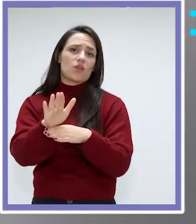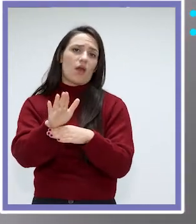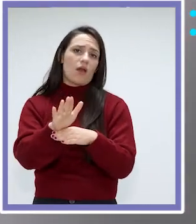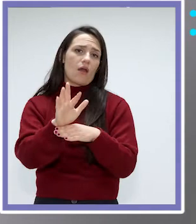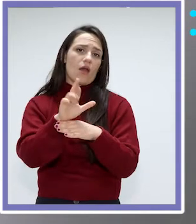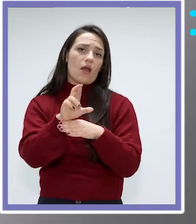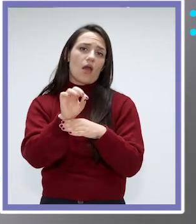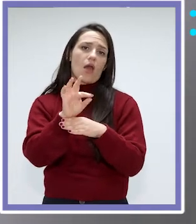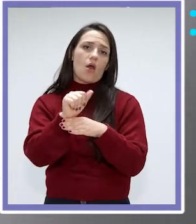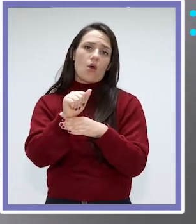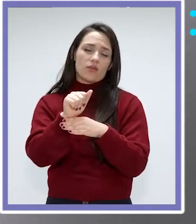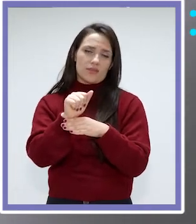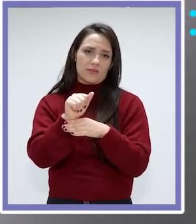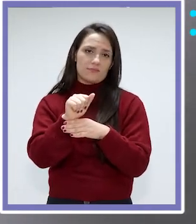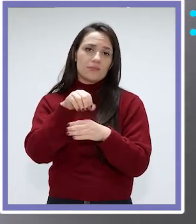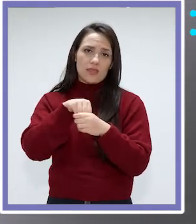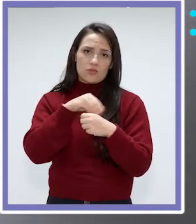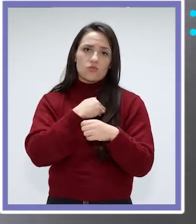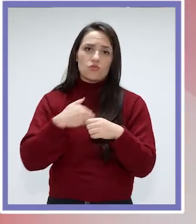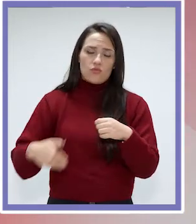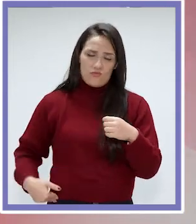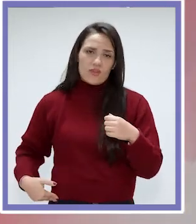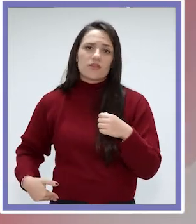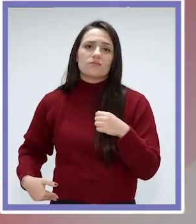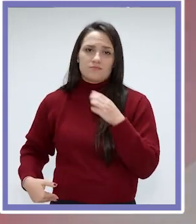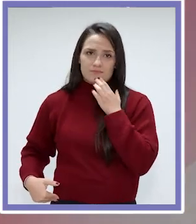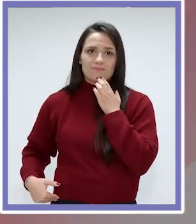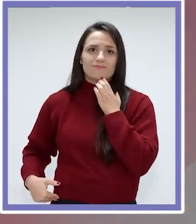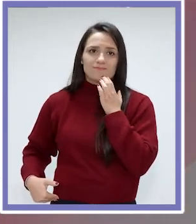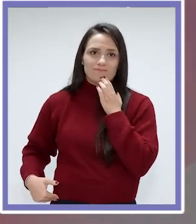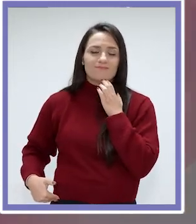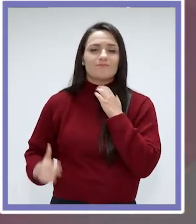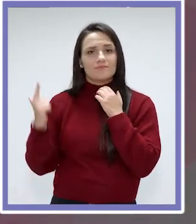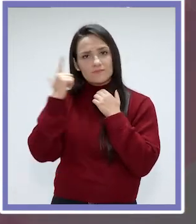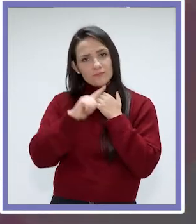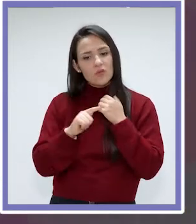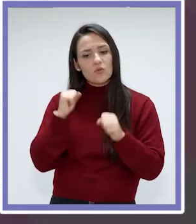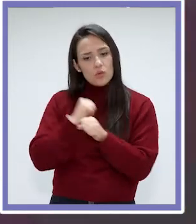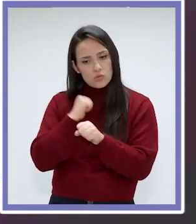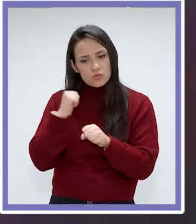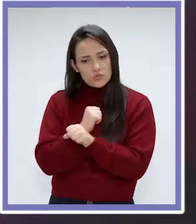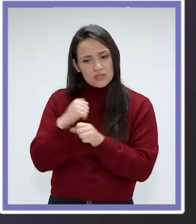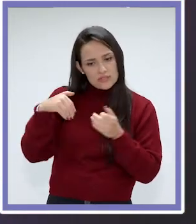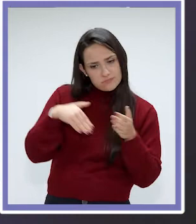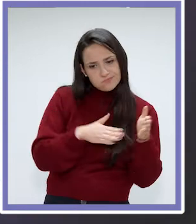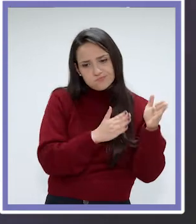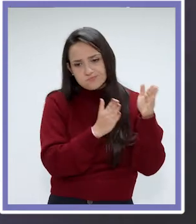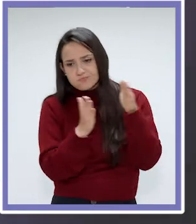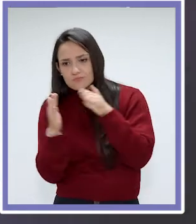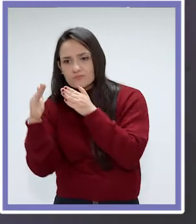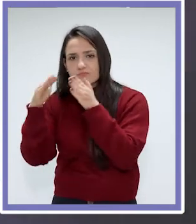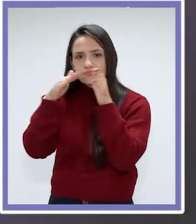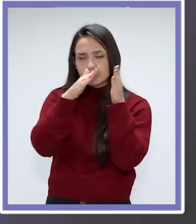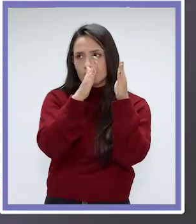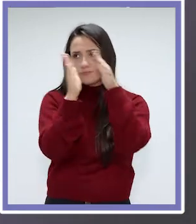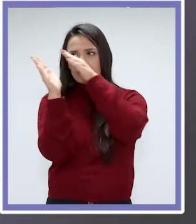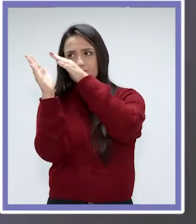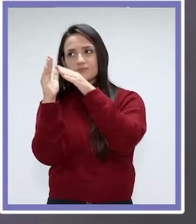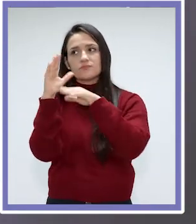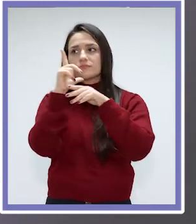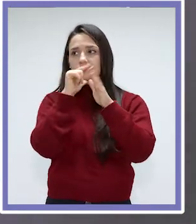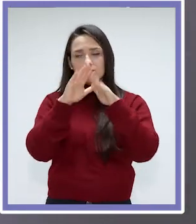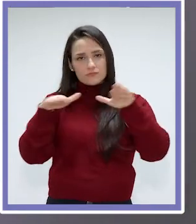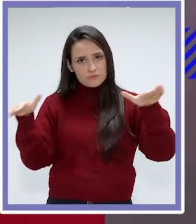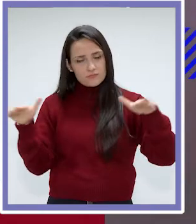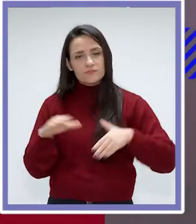com o poder público na implantação da rota. Então, como é que nós